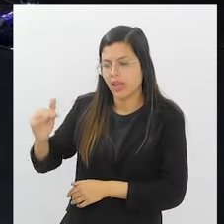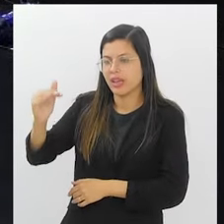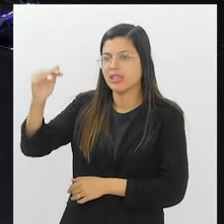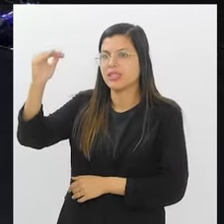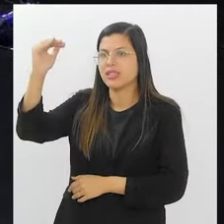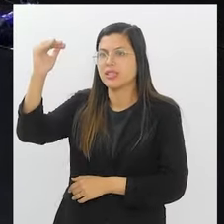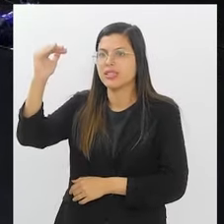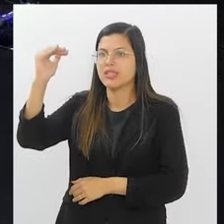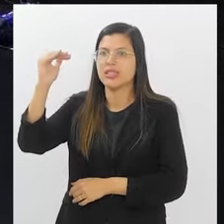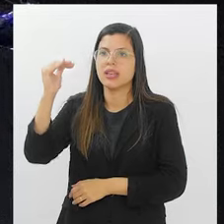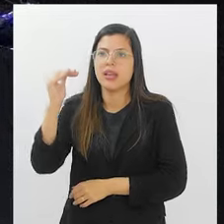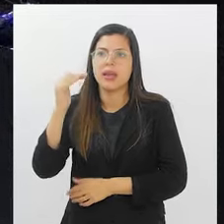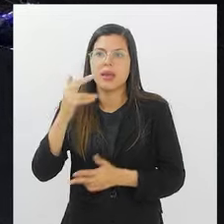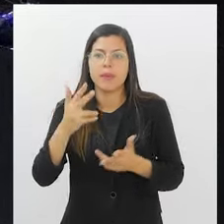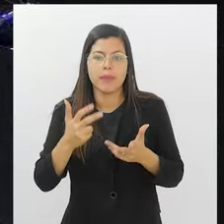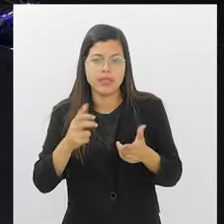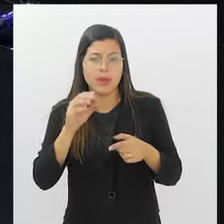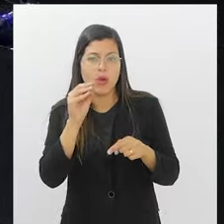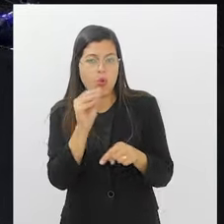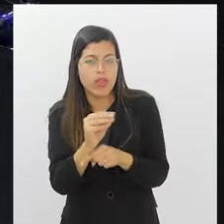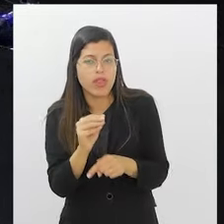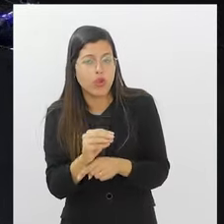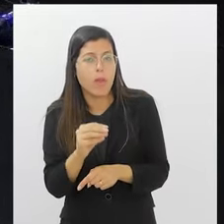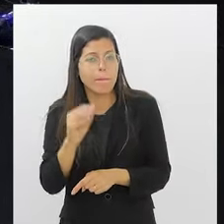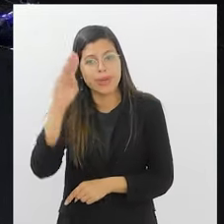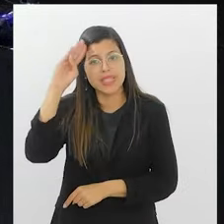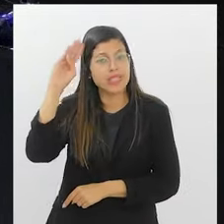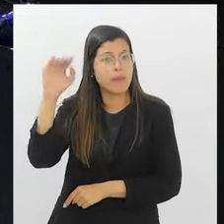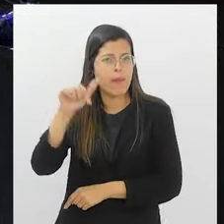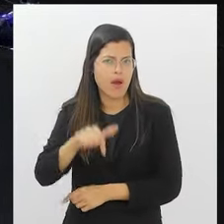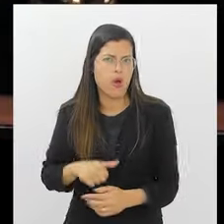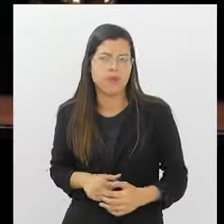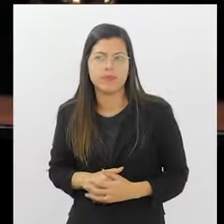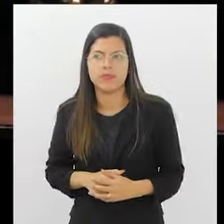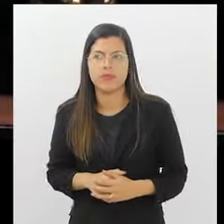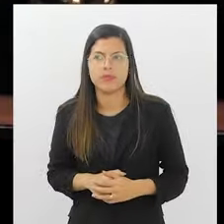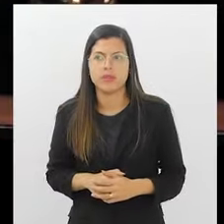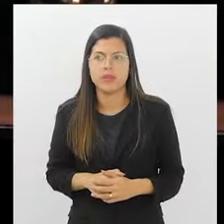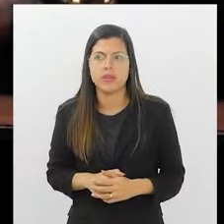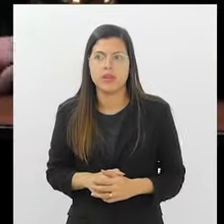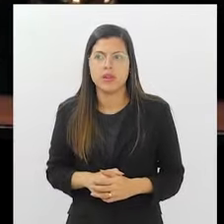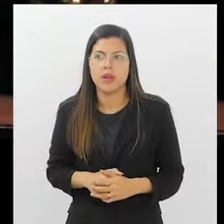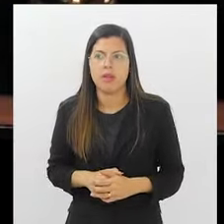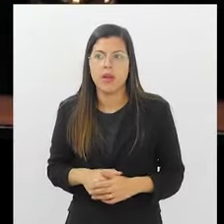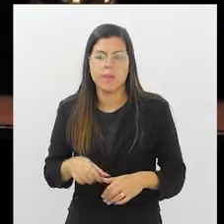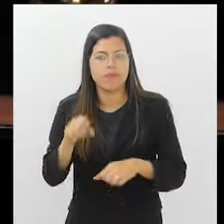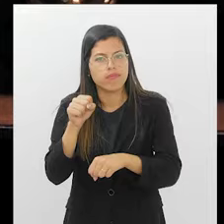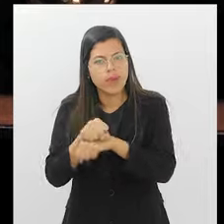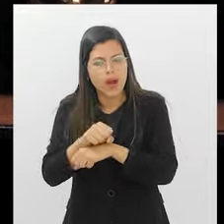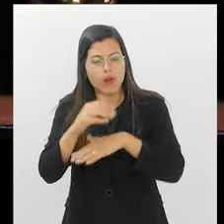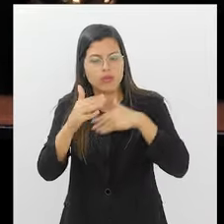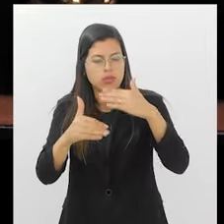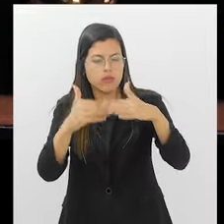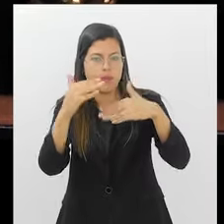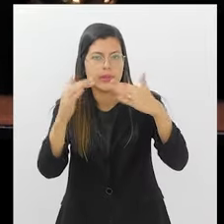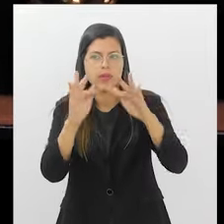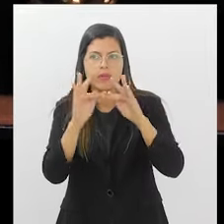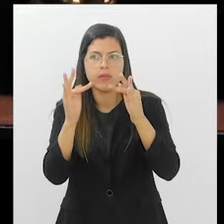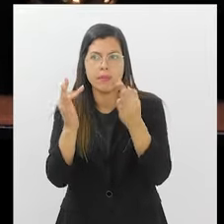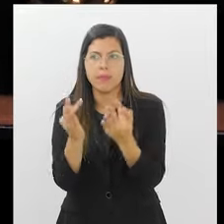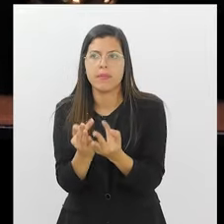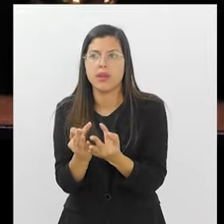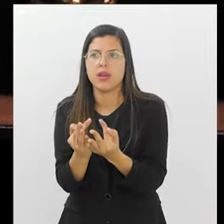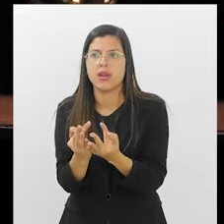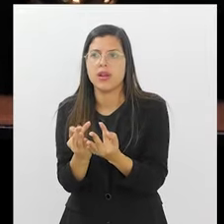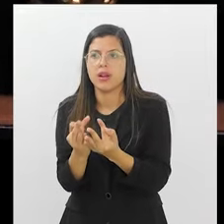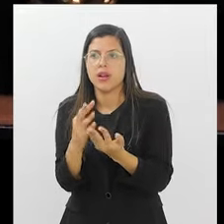vendo cuidador principal dessa outra pessoa. Muitas das vezes interrompendo o desenvolvimento da própria família, deixando de